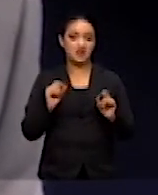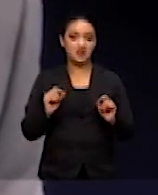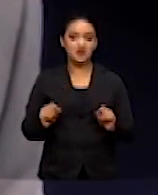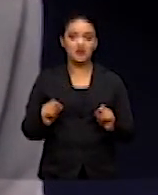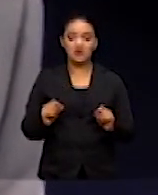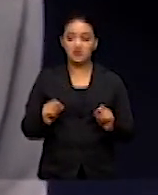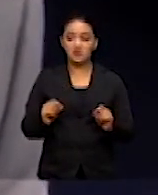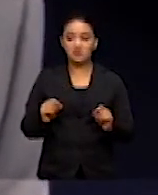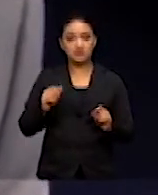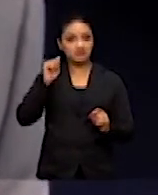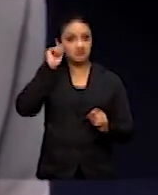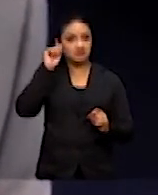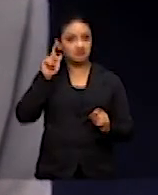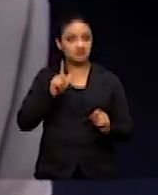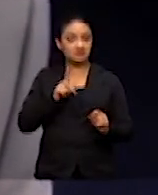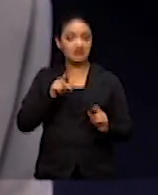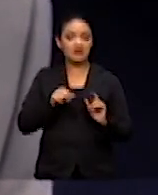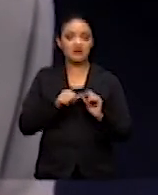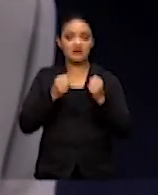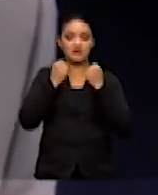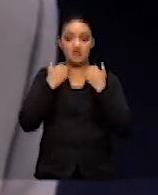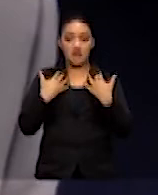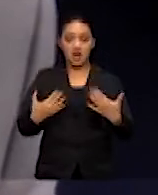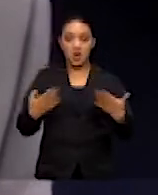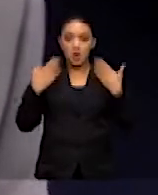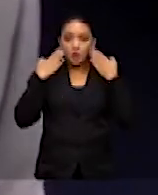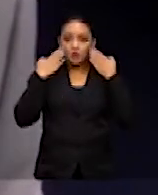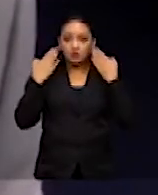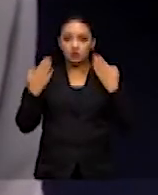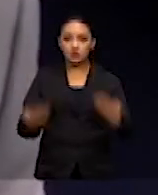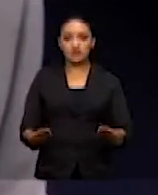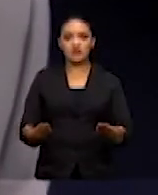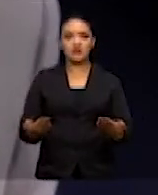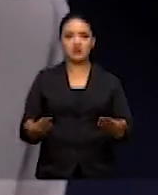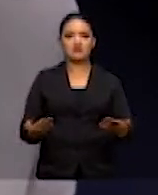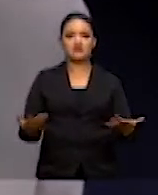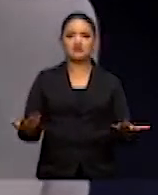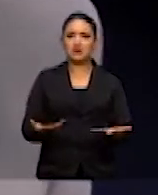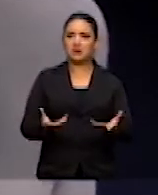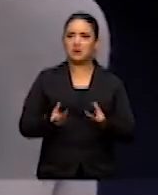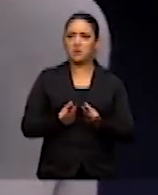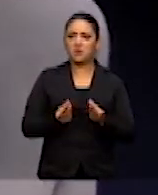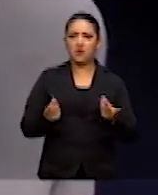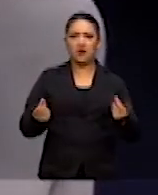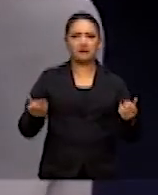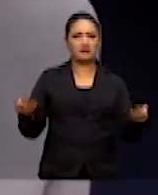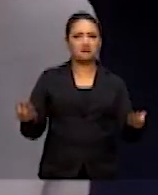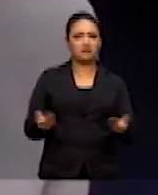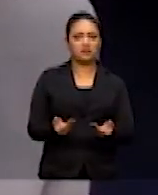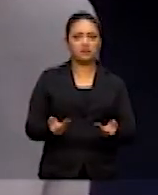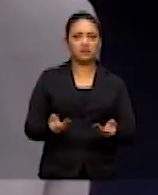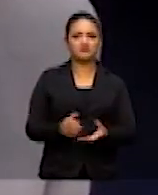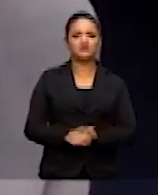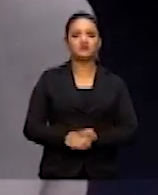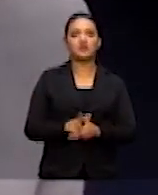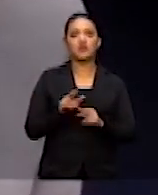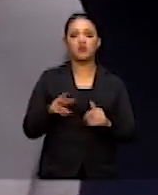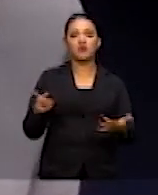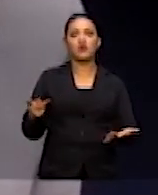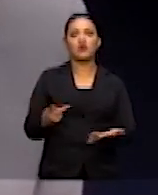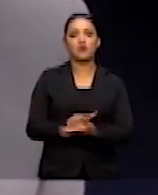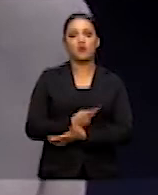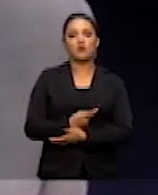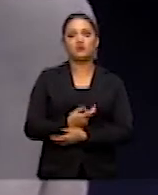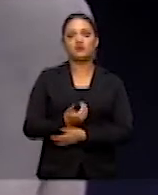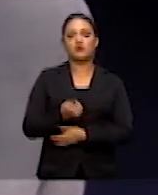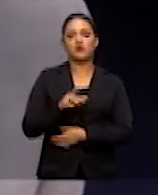da audiência em um muito qualificado patamar. Aliás, como já acontecera na audiência